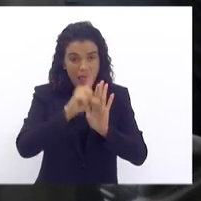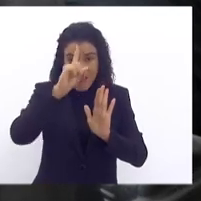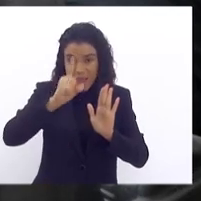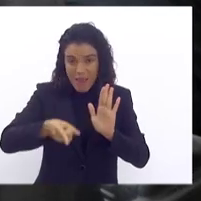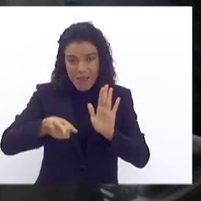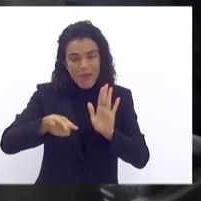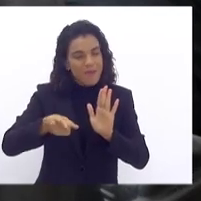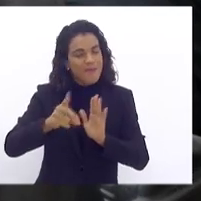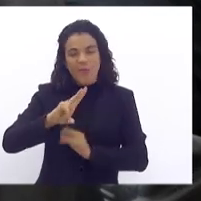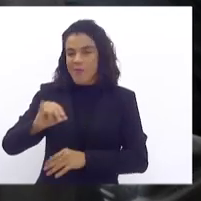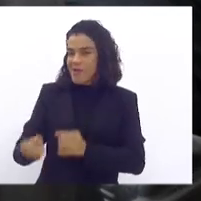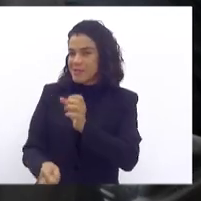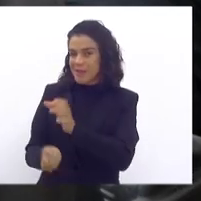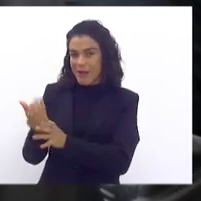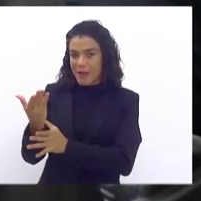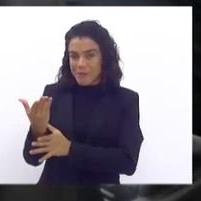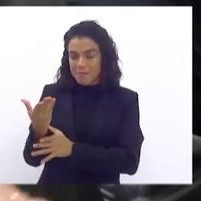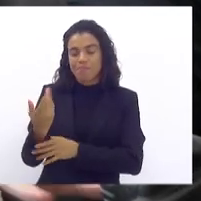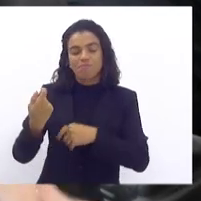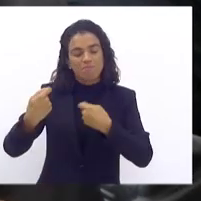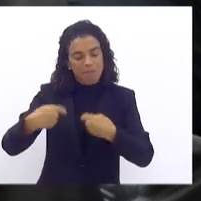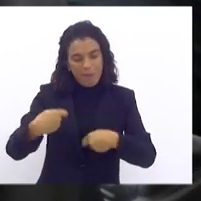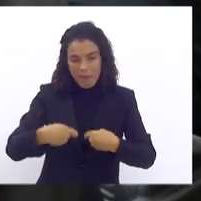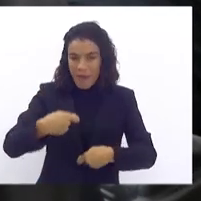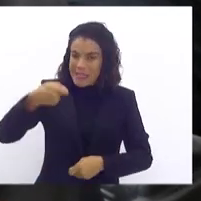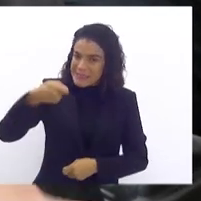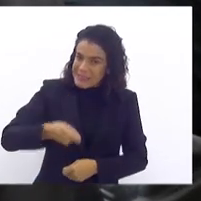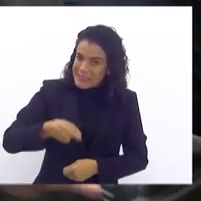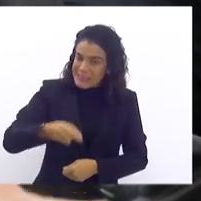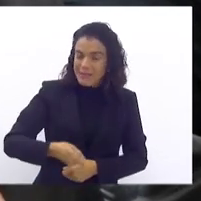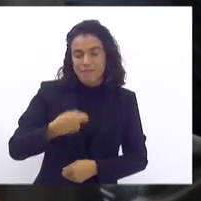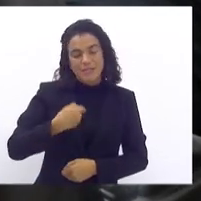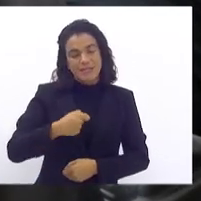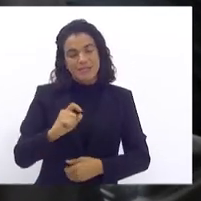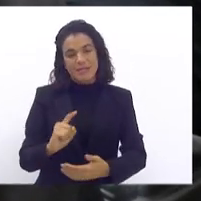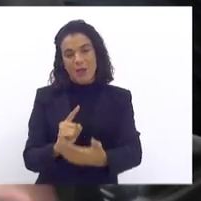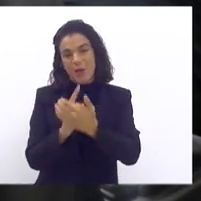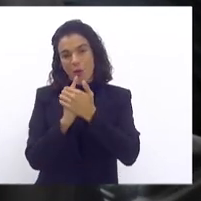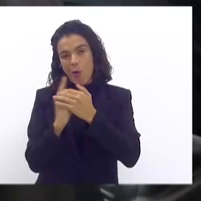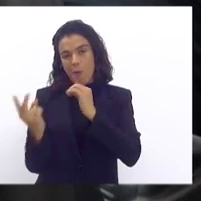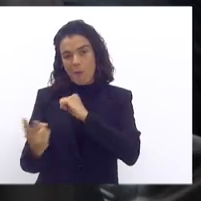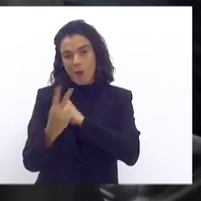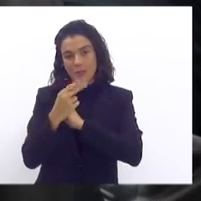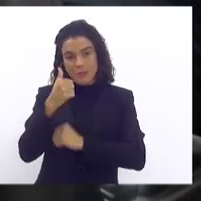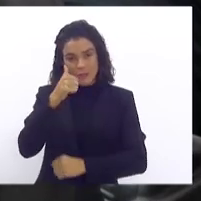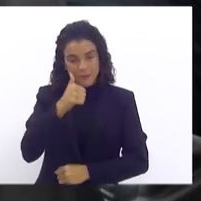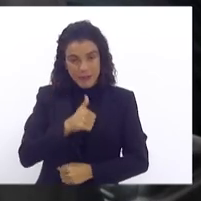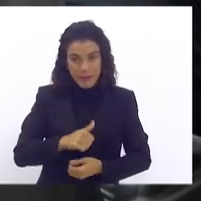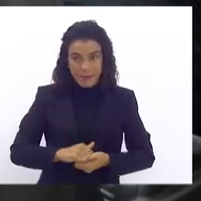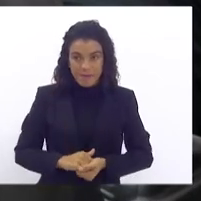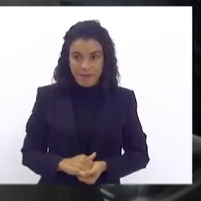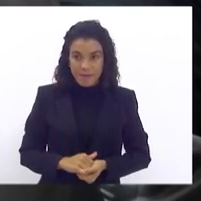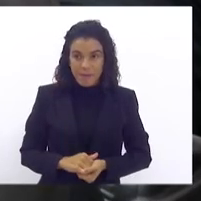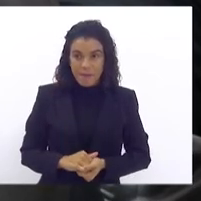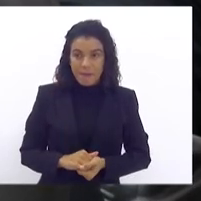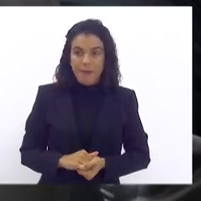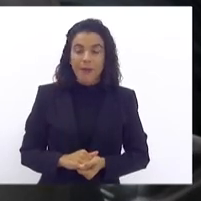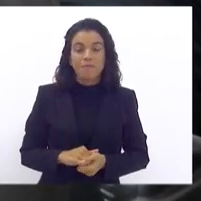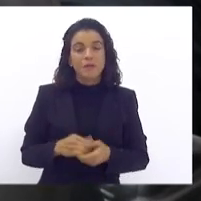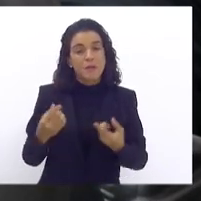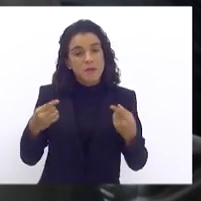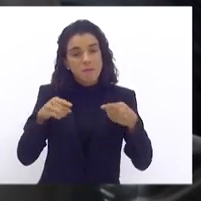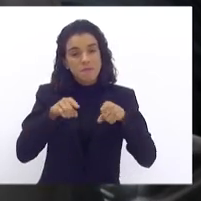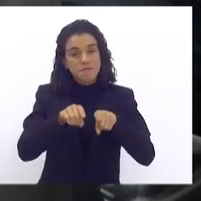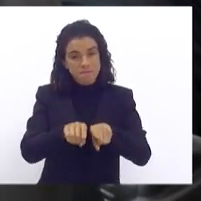criado. Tem que ter esse tipo de acolhimento protetivo também. Paralelo a